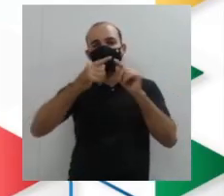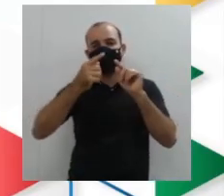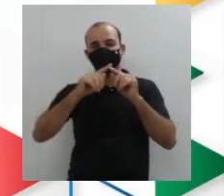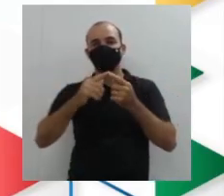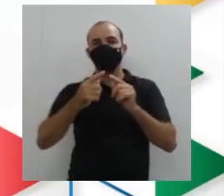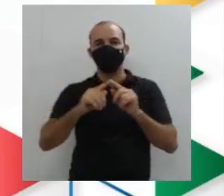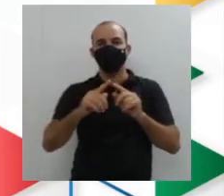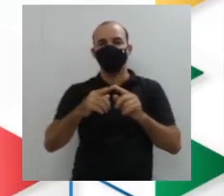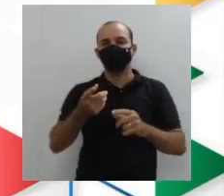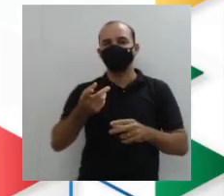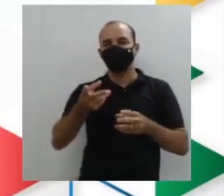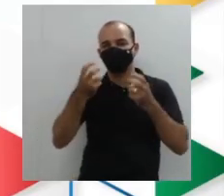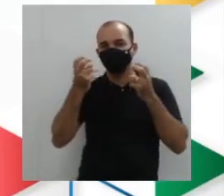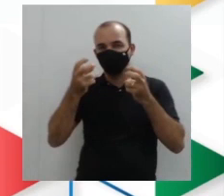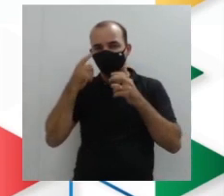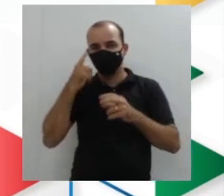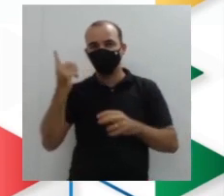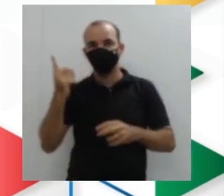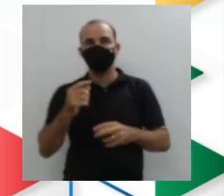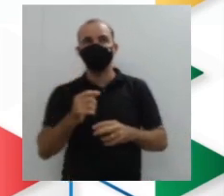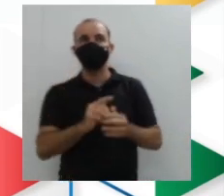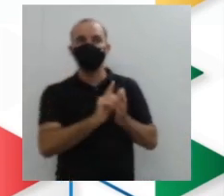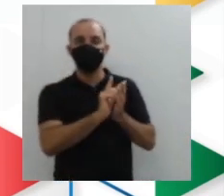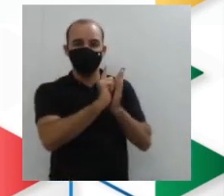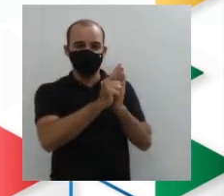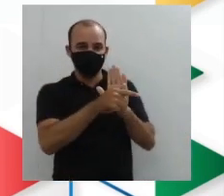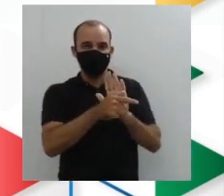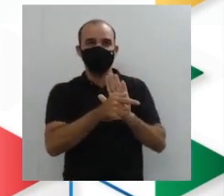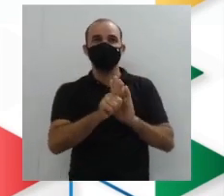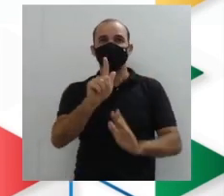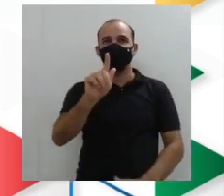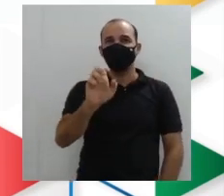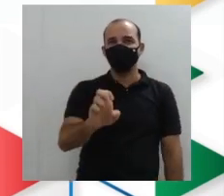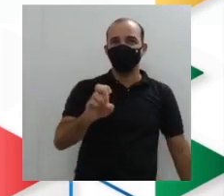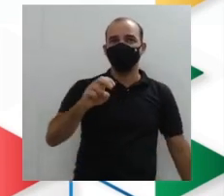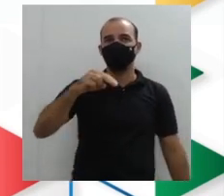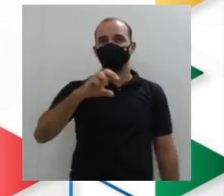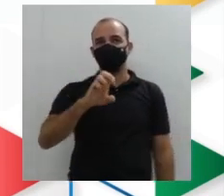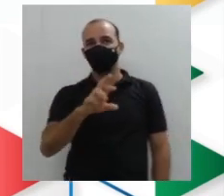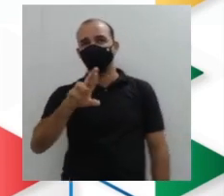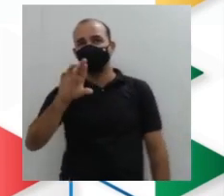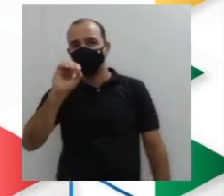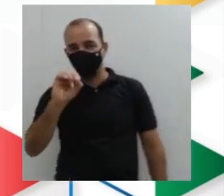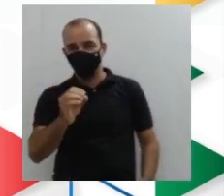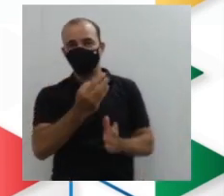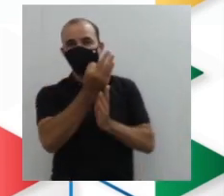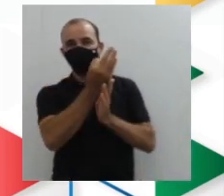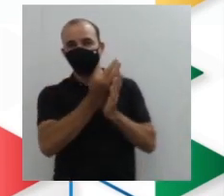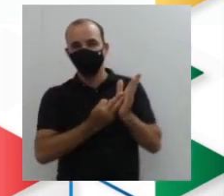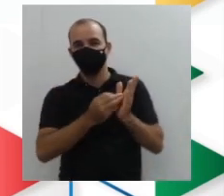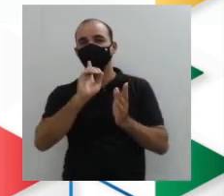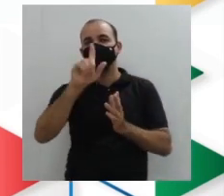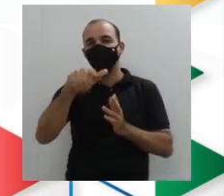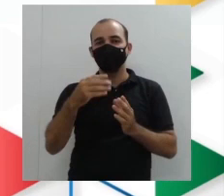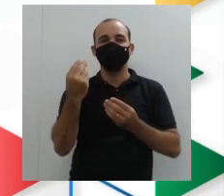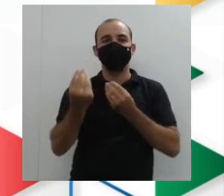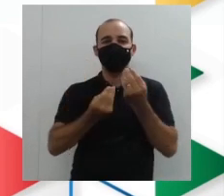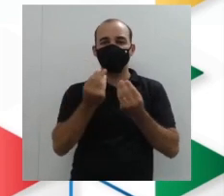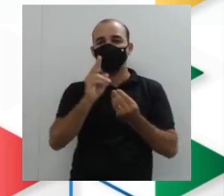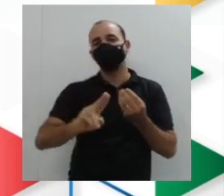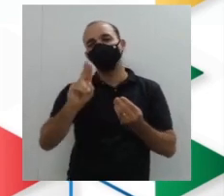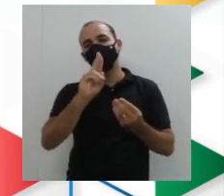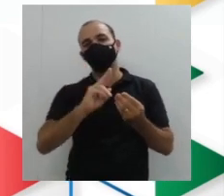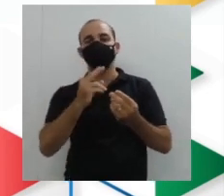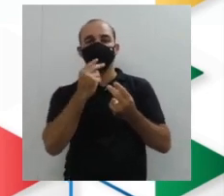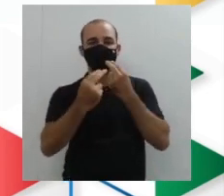do gênero textual. Gênero textual é uma forma como a língua é empregada nos textos em suas